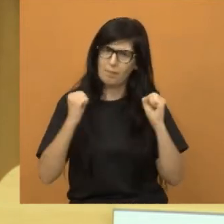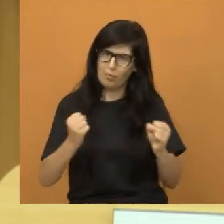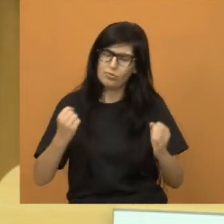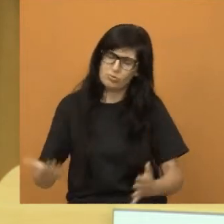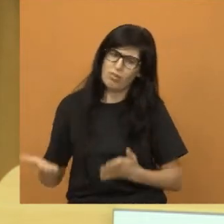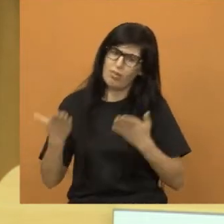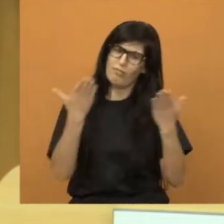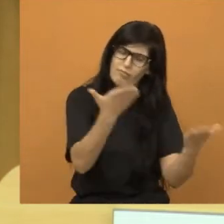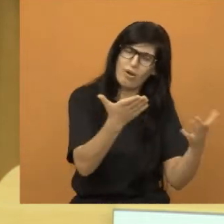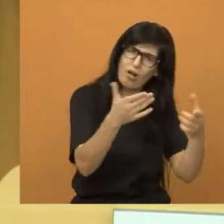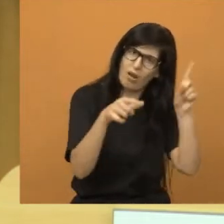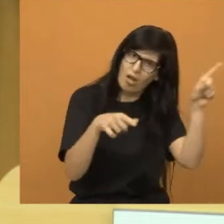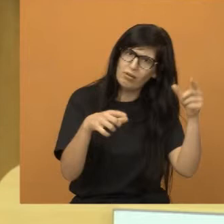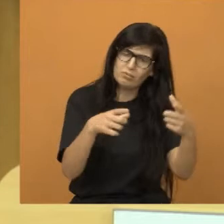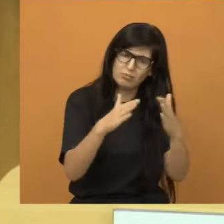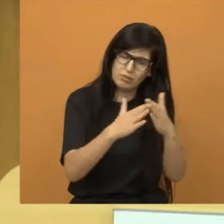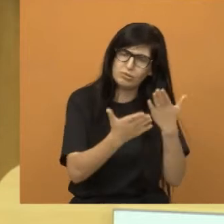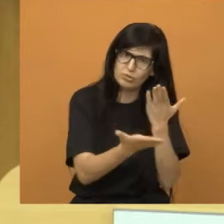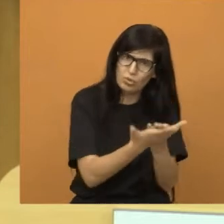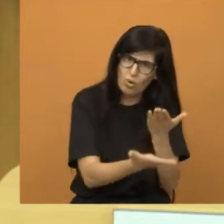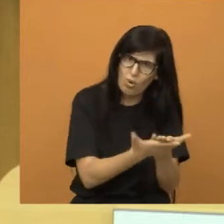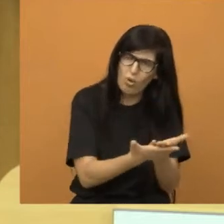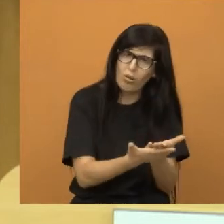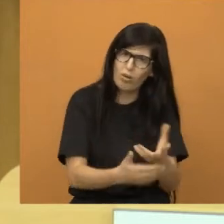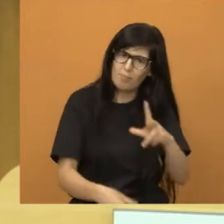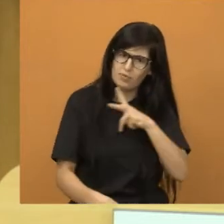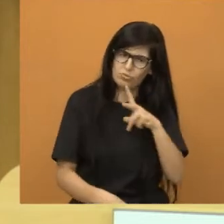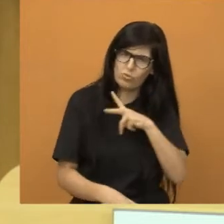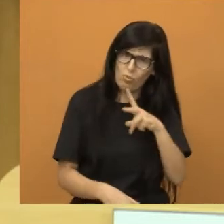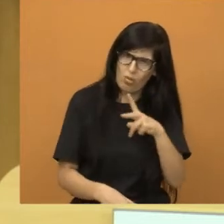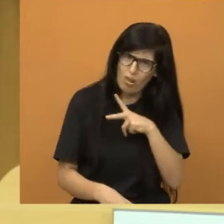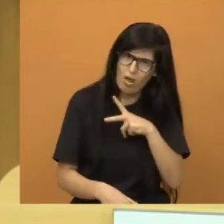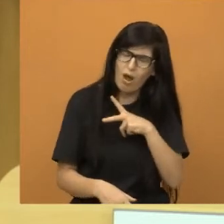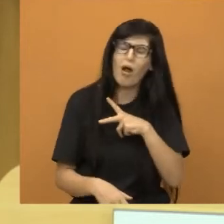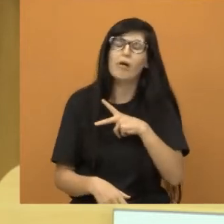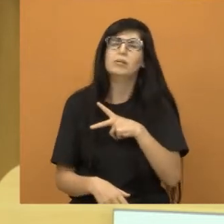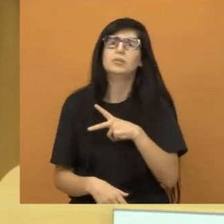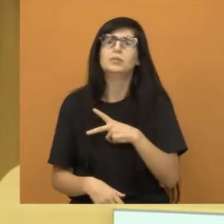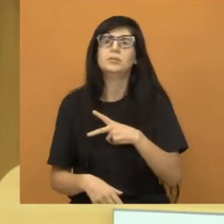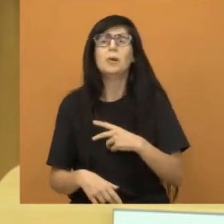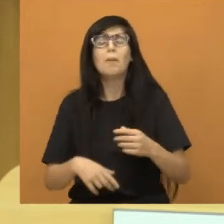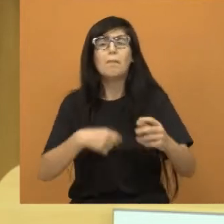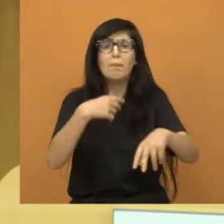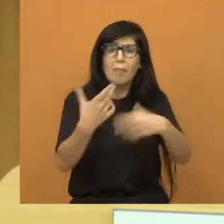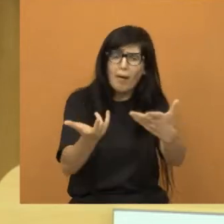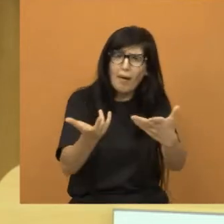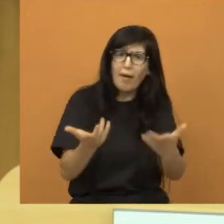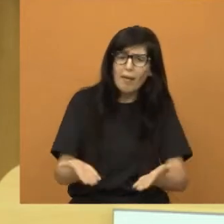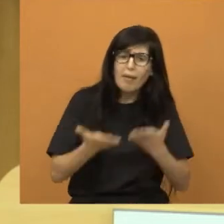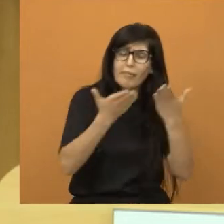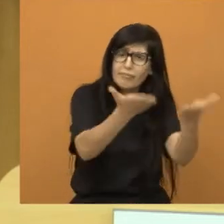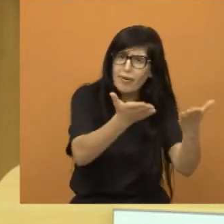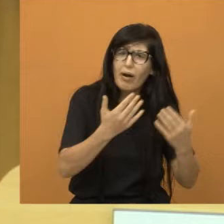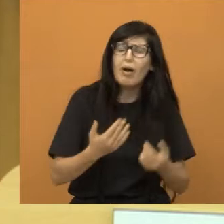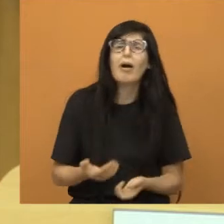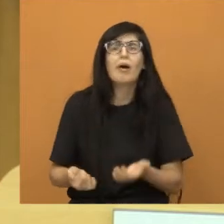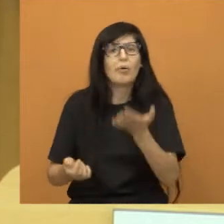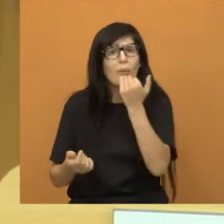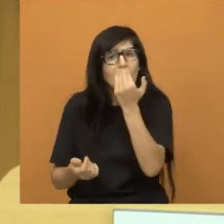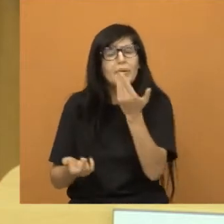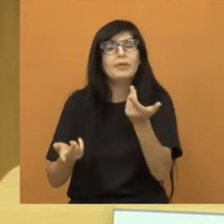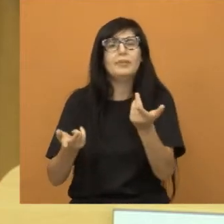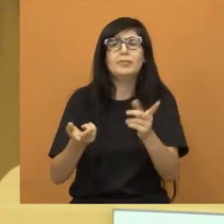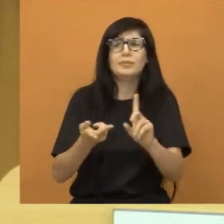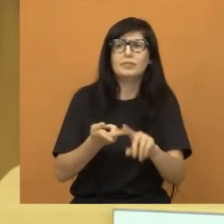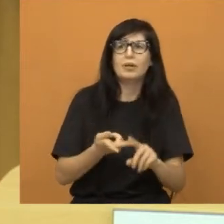fazer essa doação, que compareça lá no Colégio Atenas Paulista, uma instituição séria da nossa cidade, para fazer essa doação, que ela